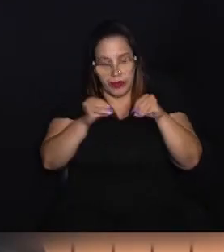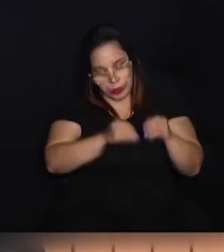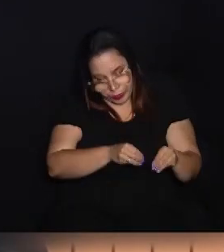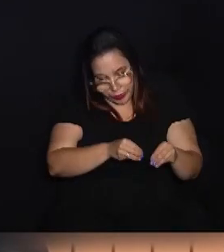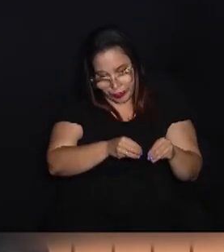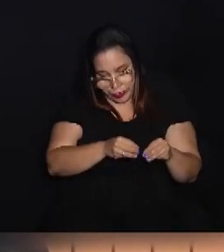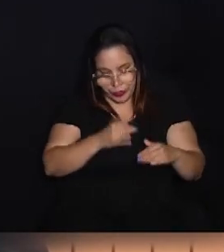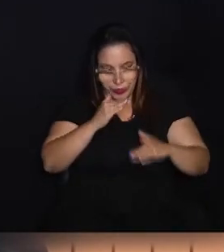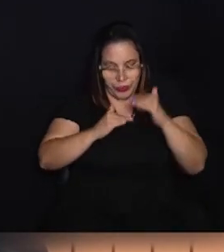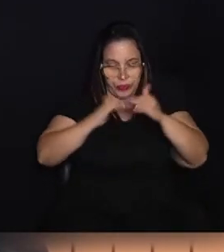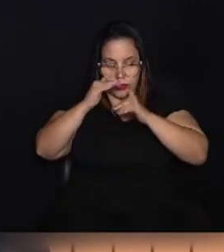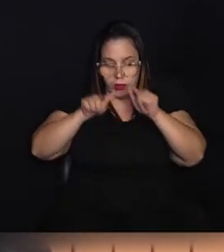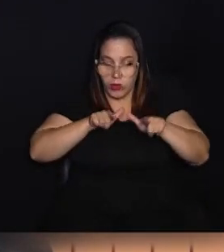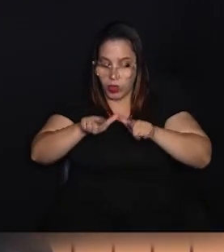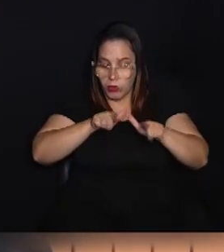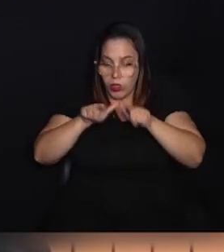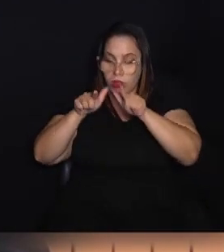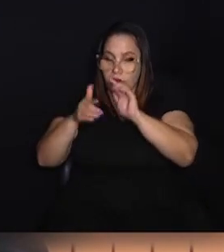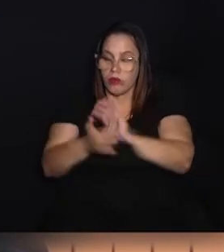de desenvolver meu trabalho.